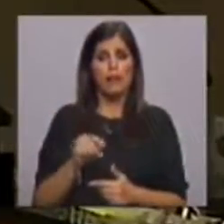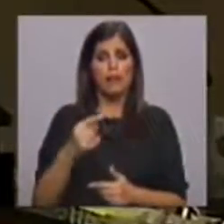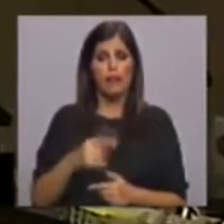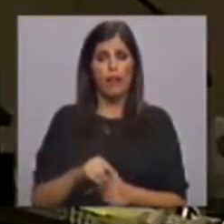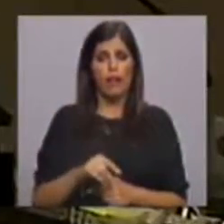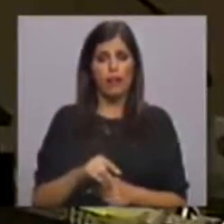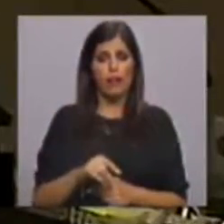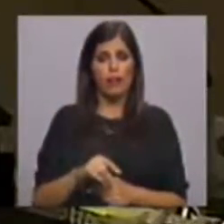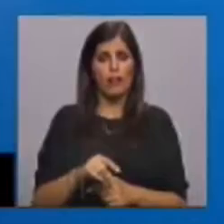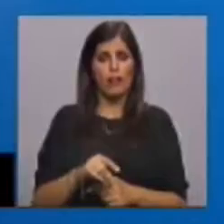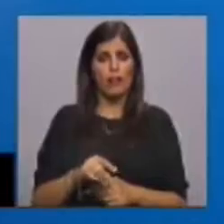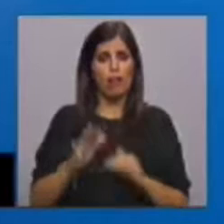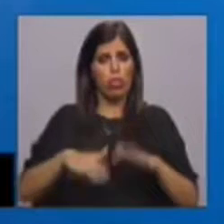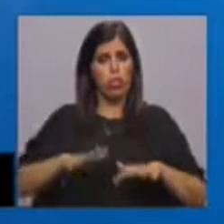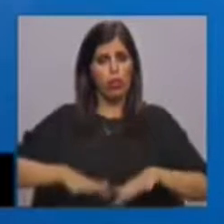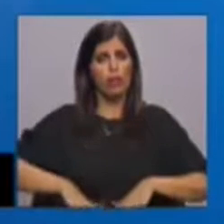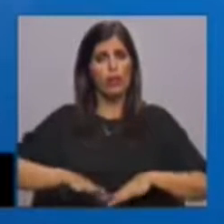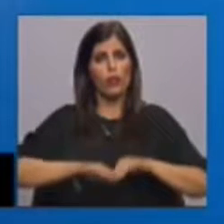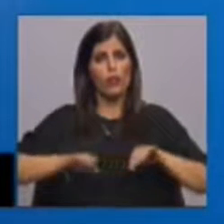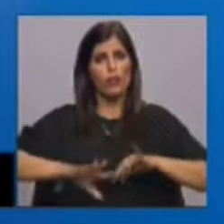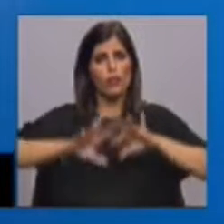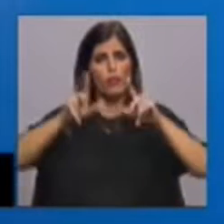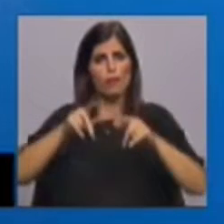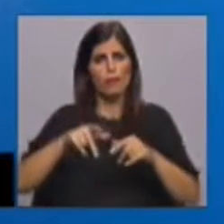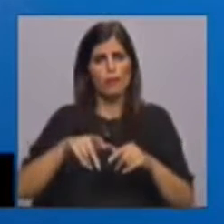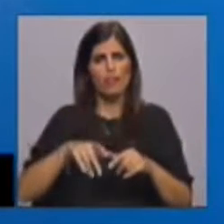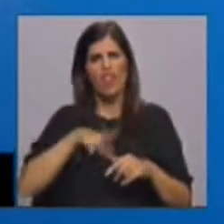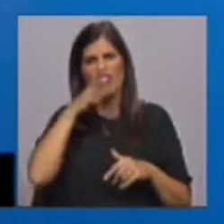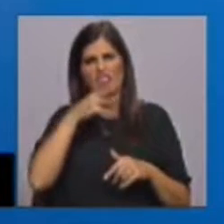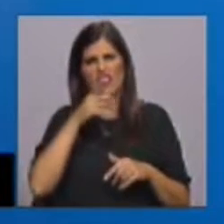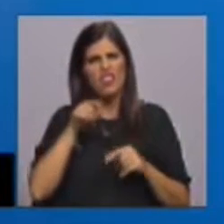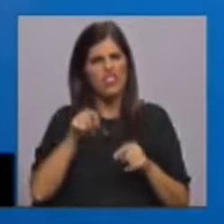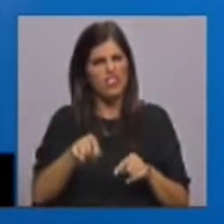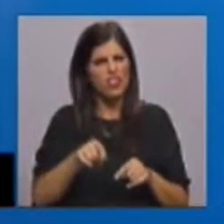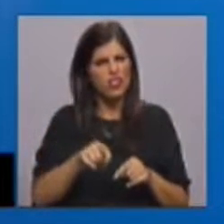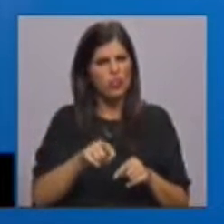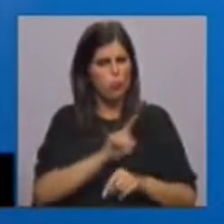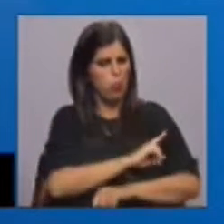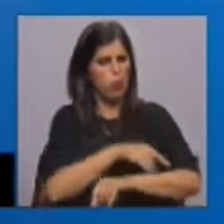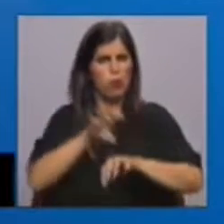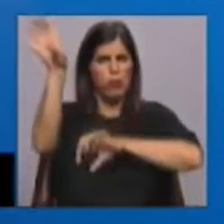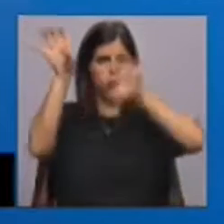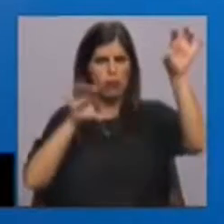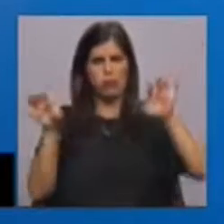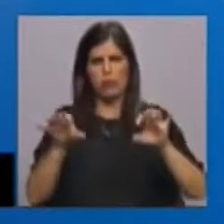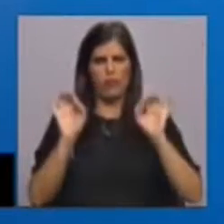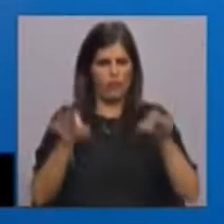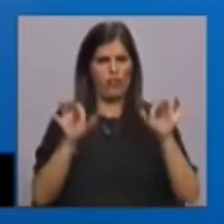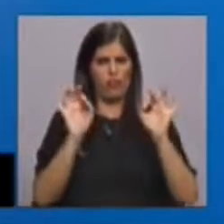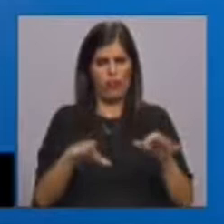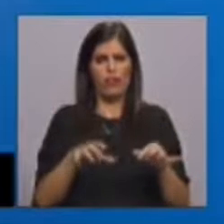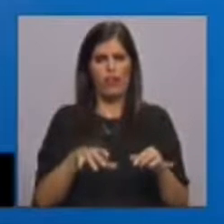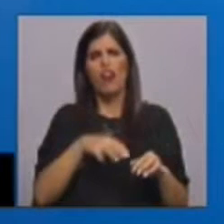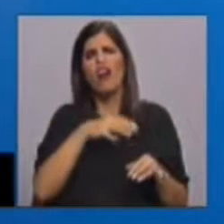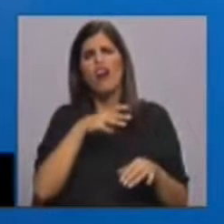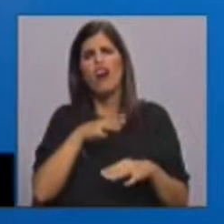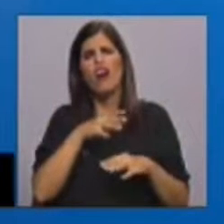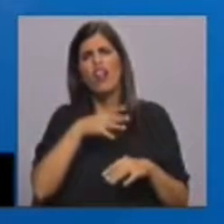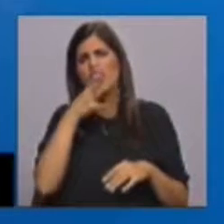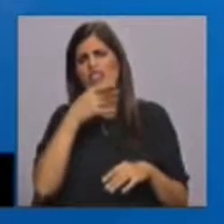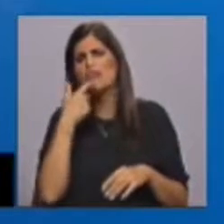nível de desenvolvimento parem de chamar a isto centralização chama de outra coisa qualquer tv fez a ação é em